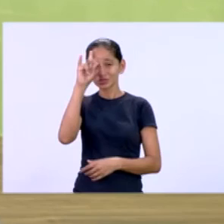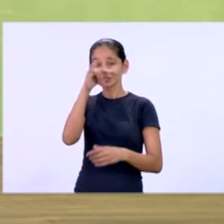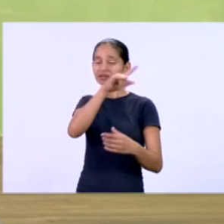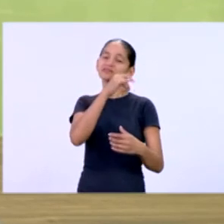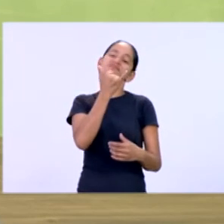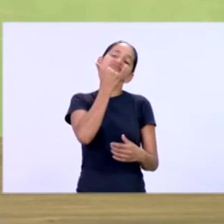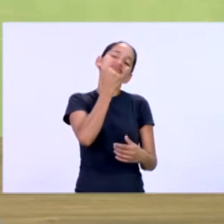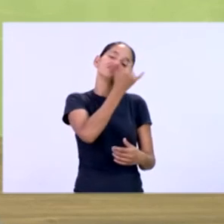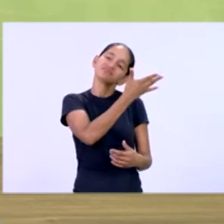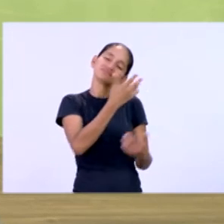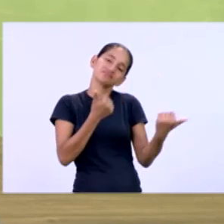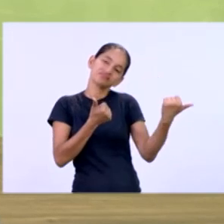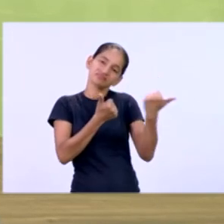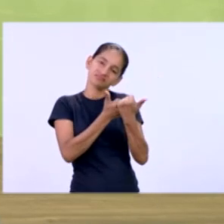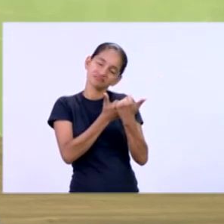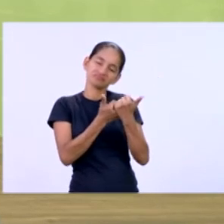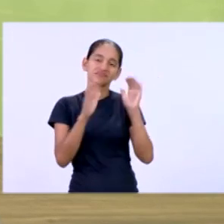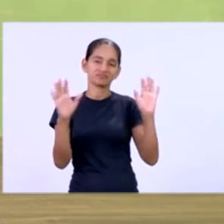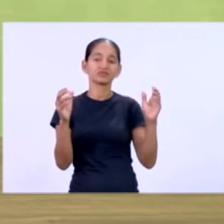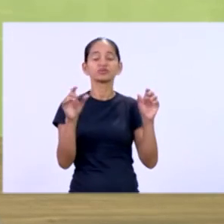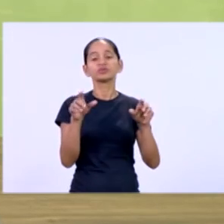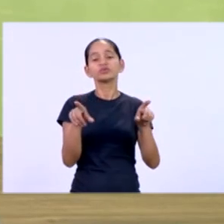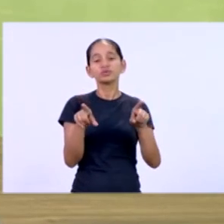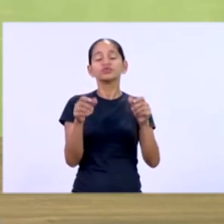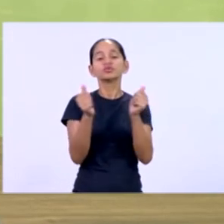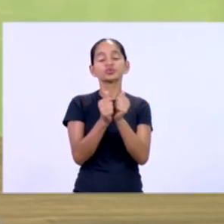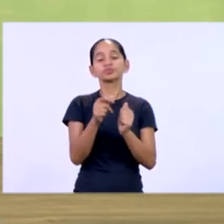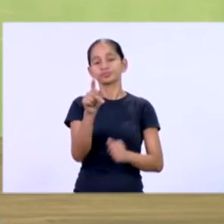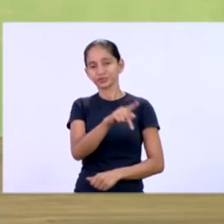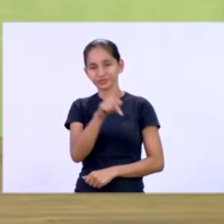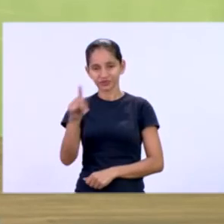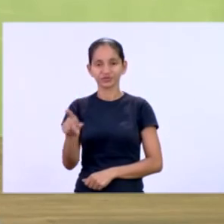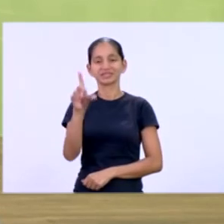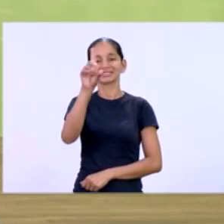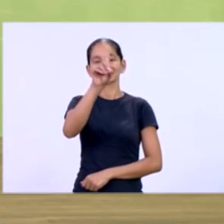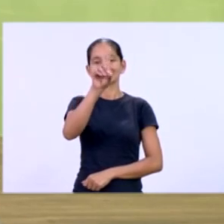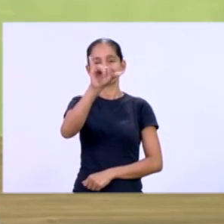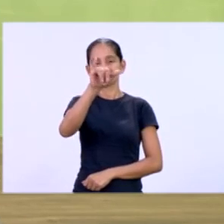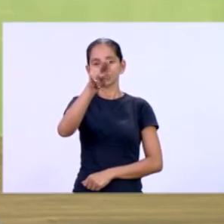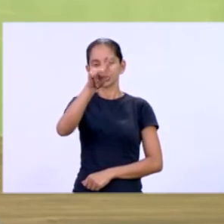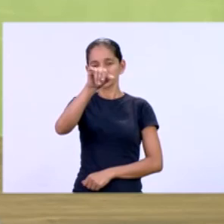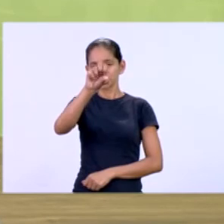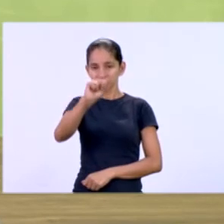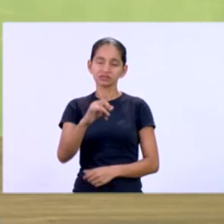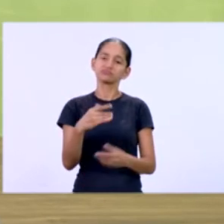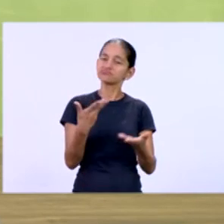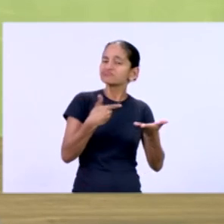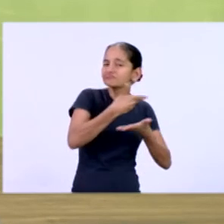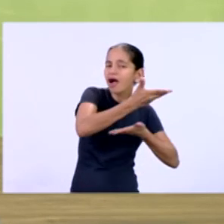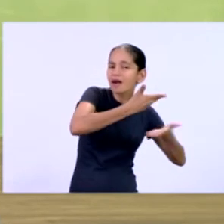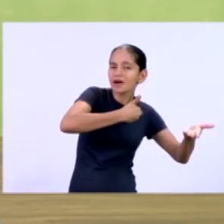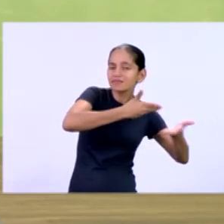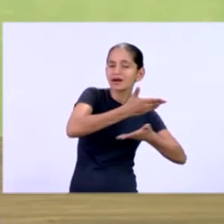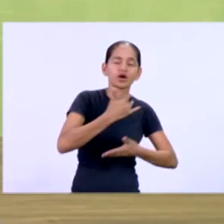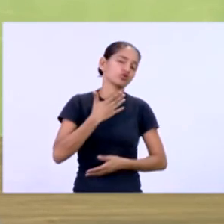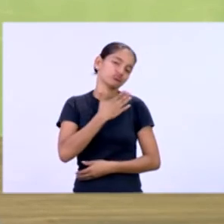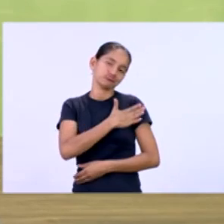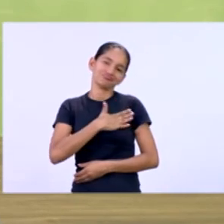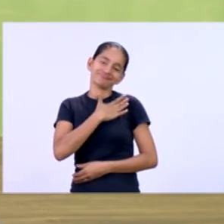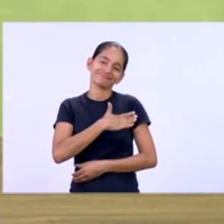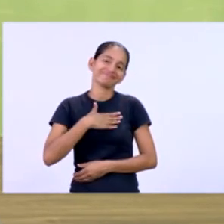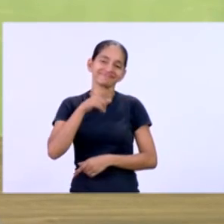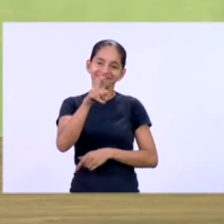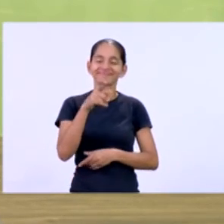não pôde, né, junto com a professora Denise. De lá para cá a gente teve muitas participações, gostei muito da participação